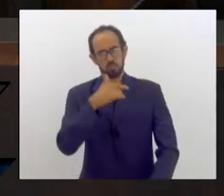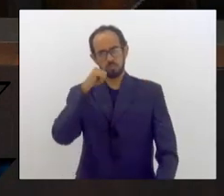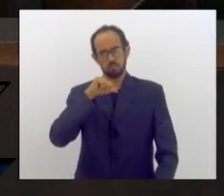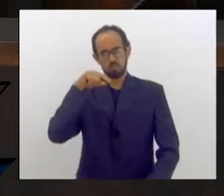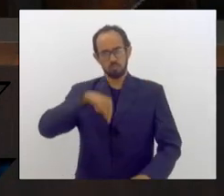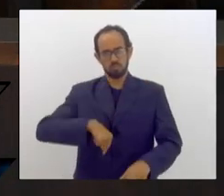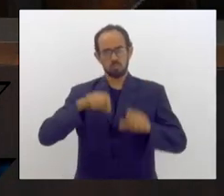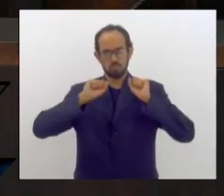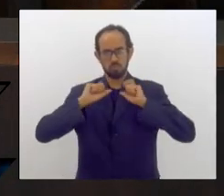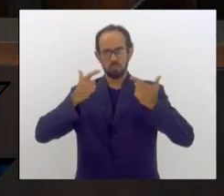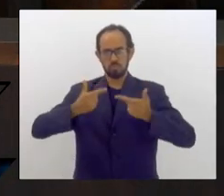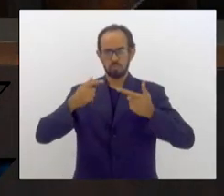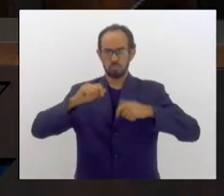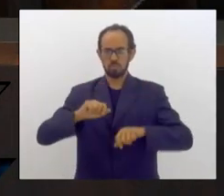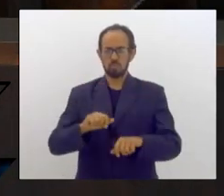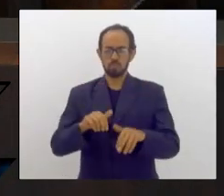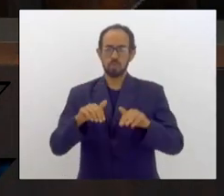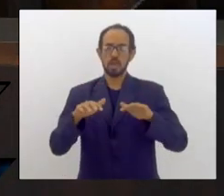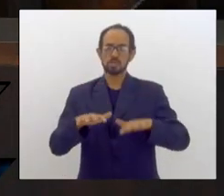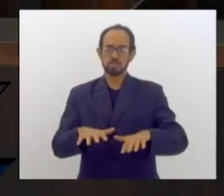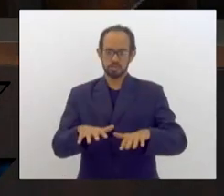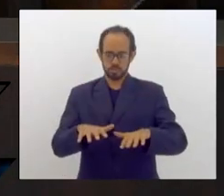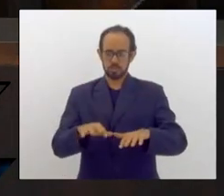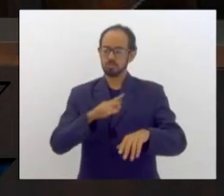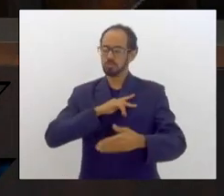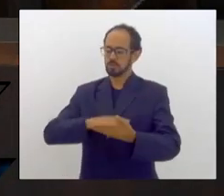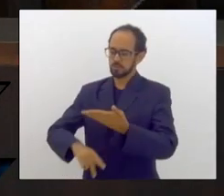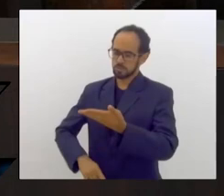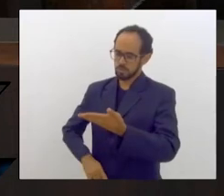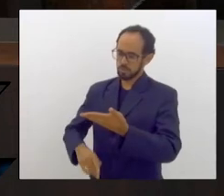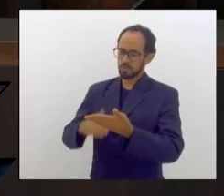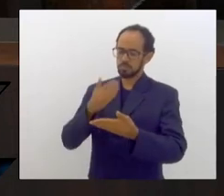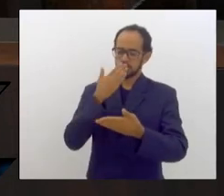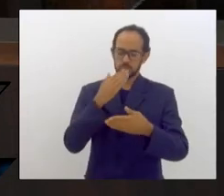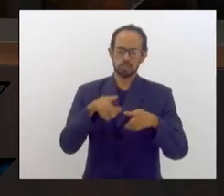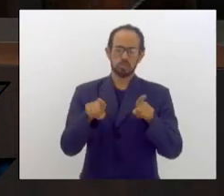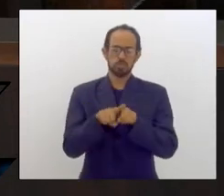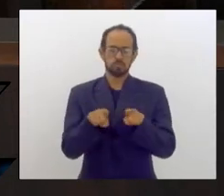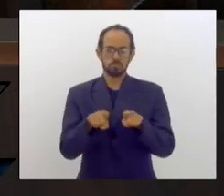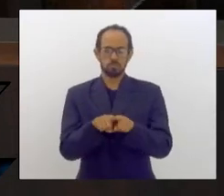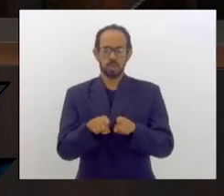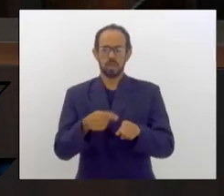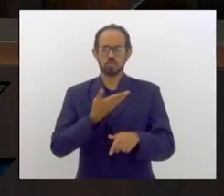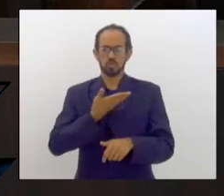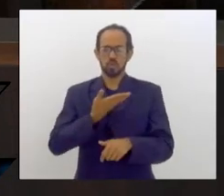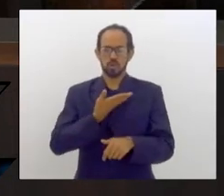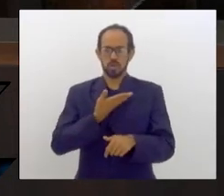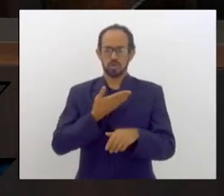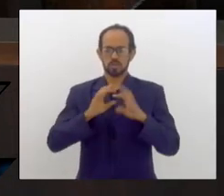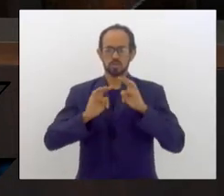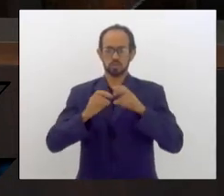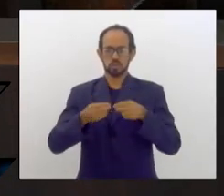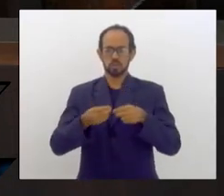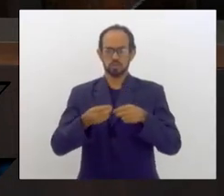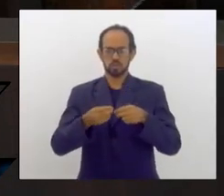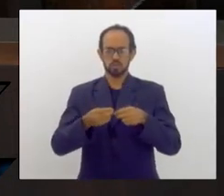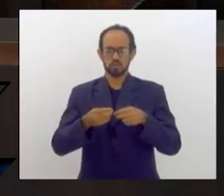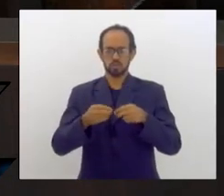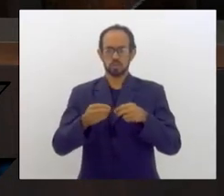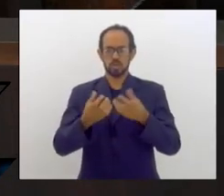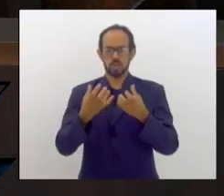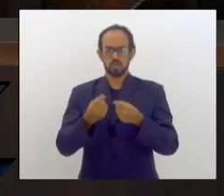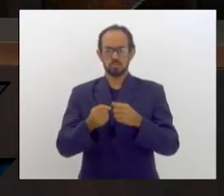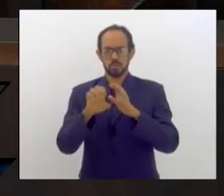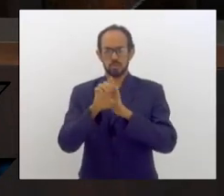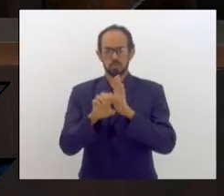dentro dessa casa. Feito esse registro, presidente, pedi aos nossos pares e recebeu emendas que tem a